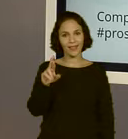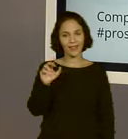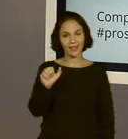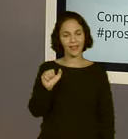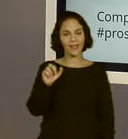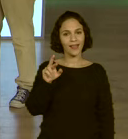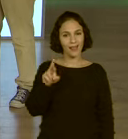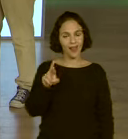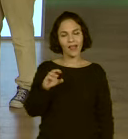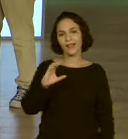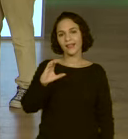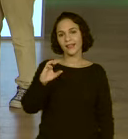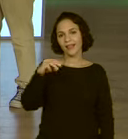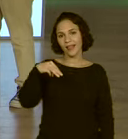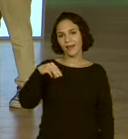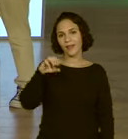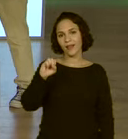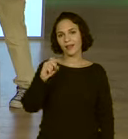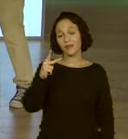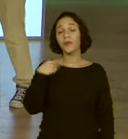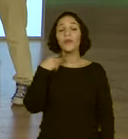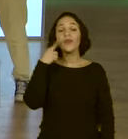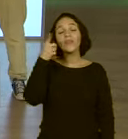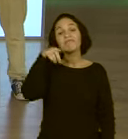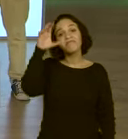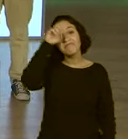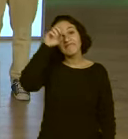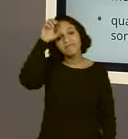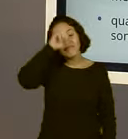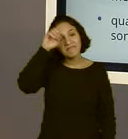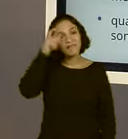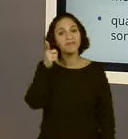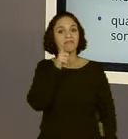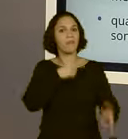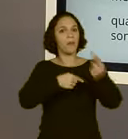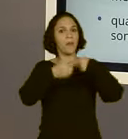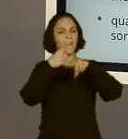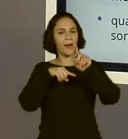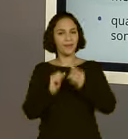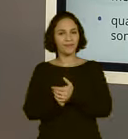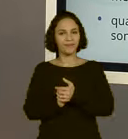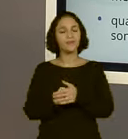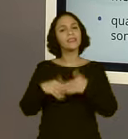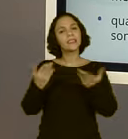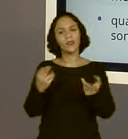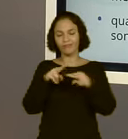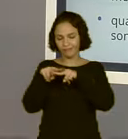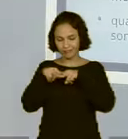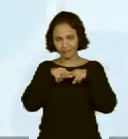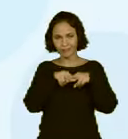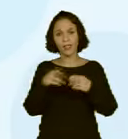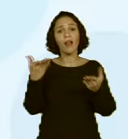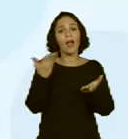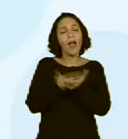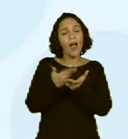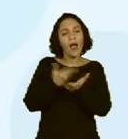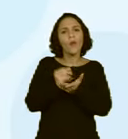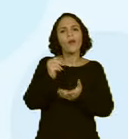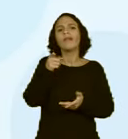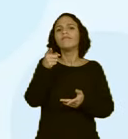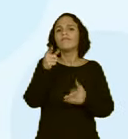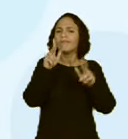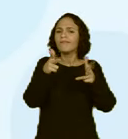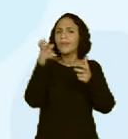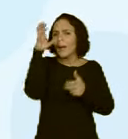saber como que está indo esse aprendizado. Recapitulando então, nessa aula nós vimos que sonhar é o primeiro passo